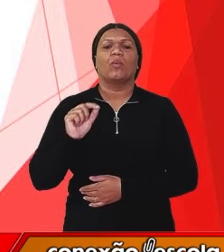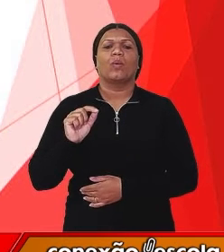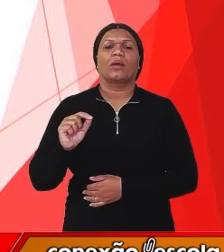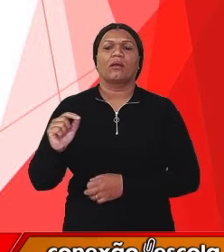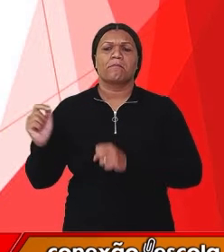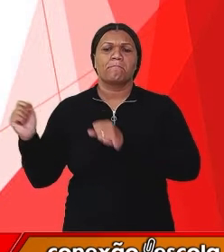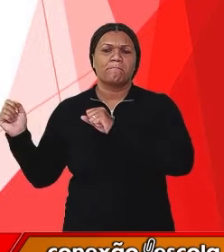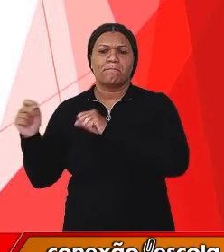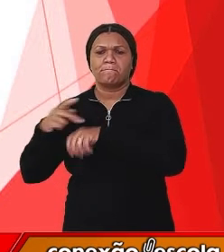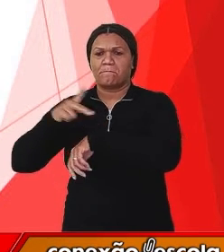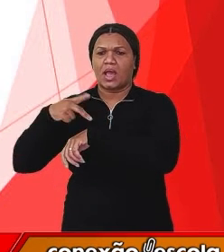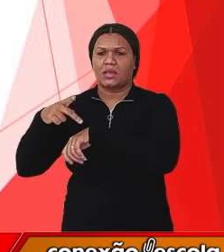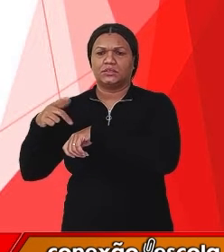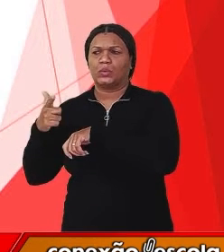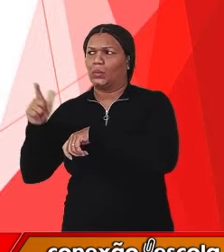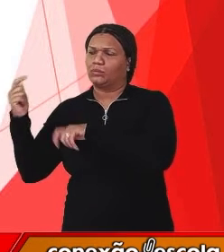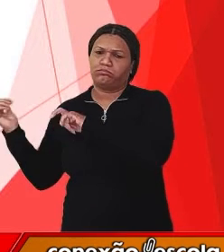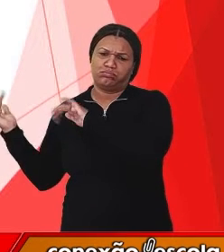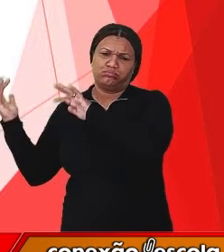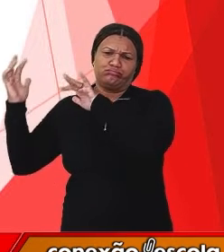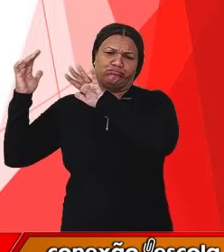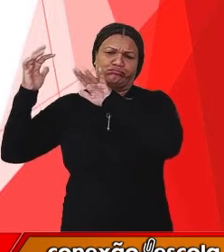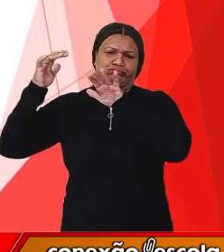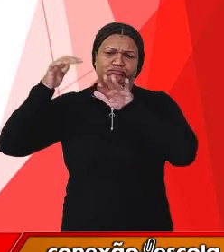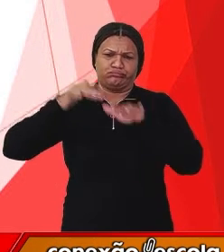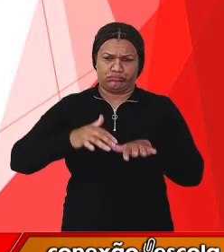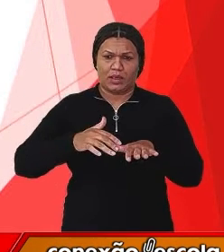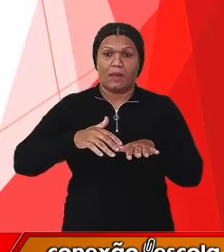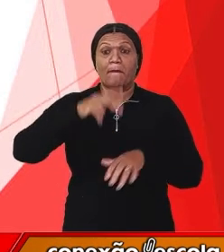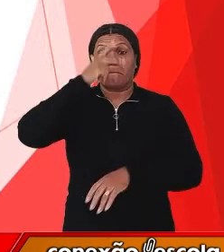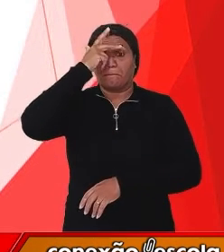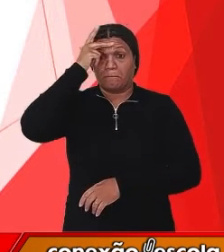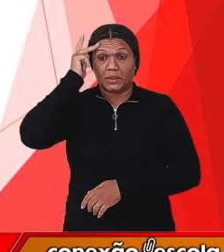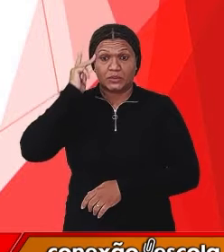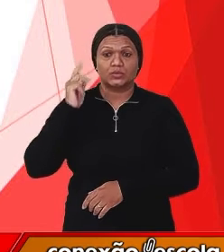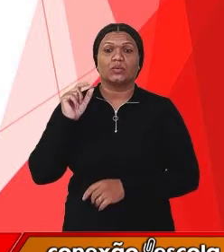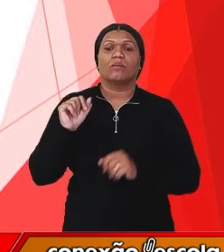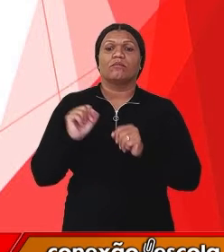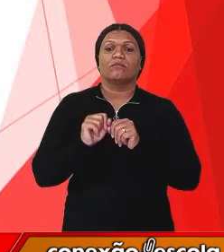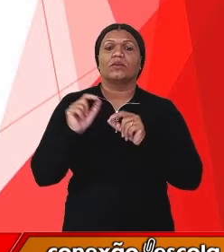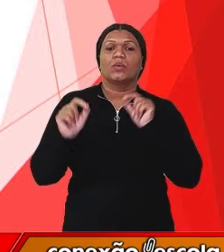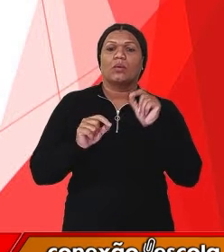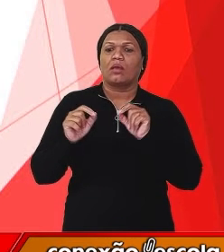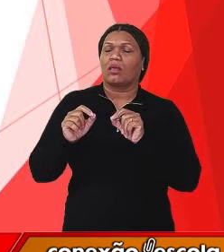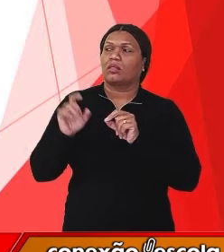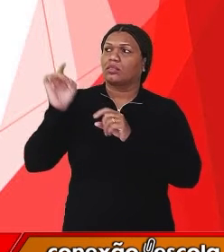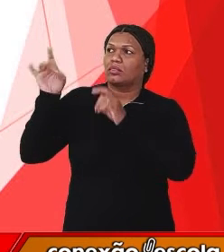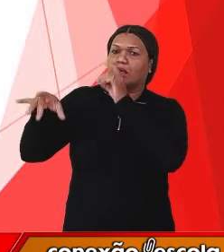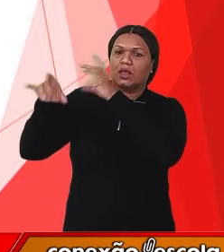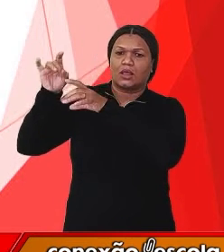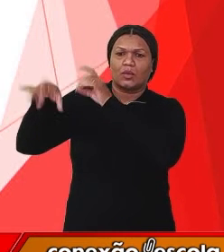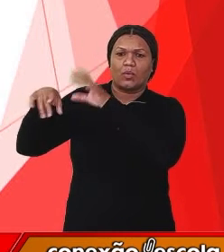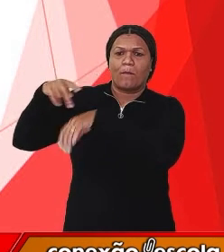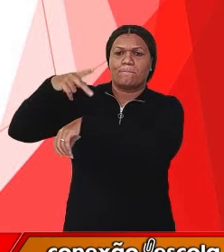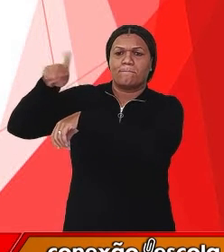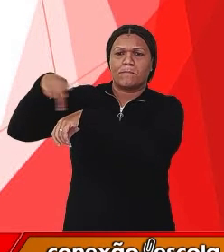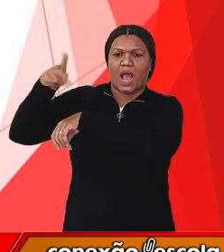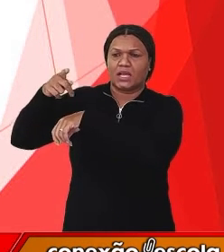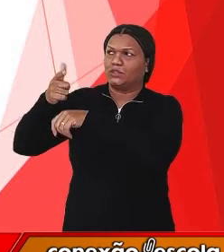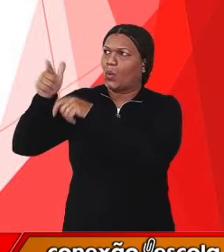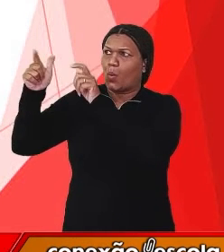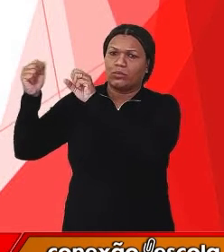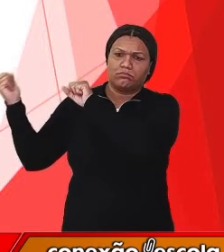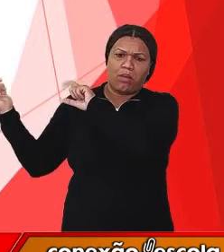Imigração. Nesse período, muitos estrangeiros deixaram seus países de origem e vieram